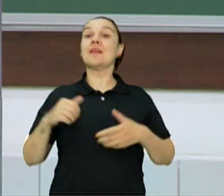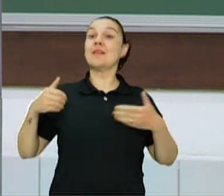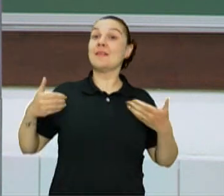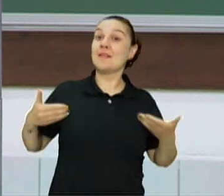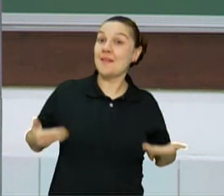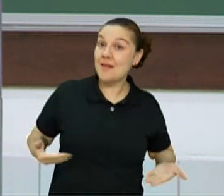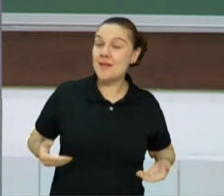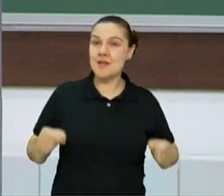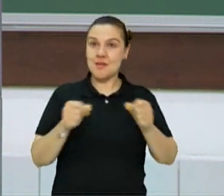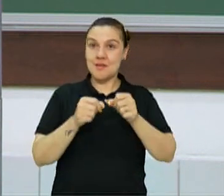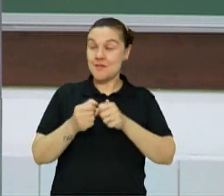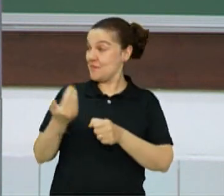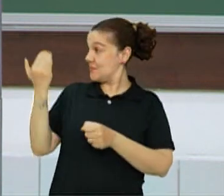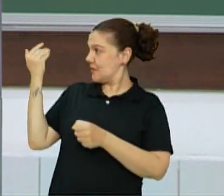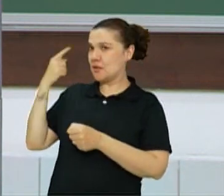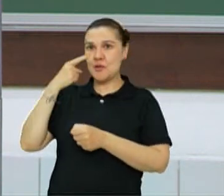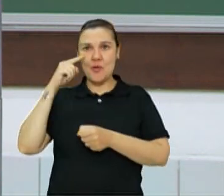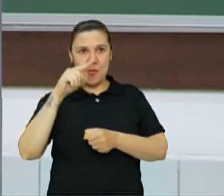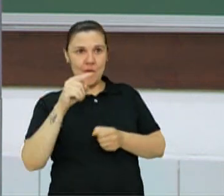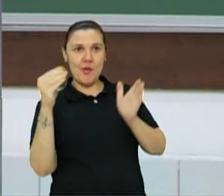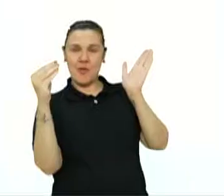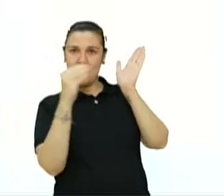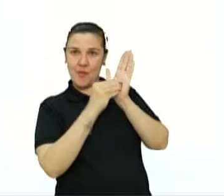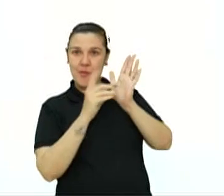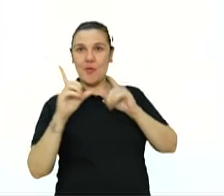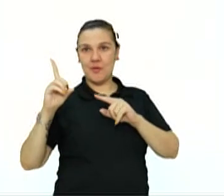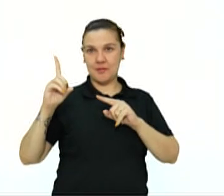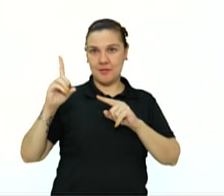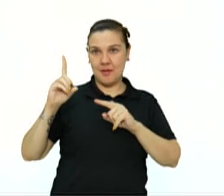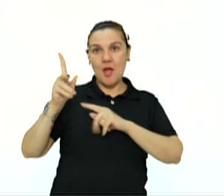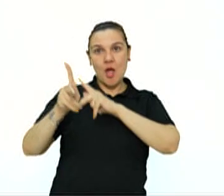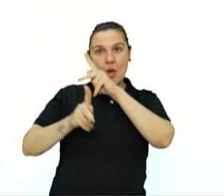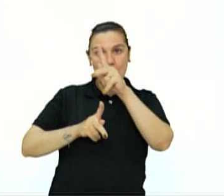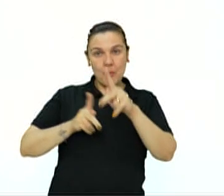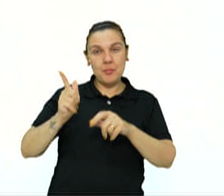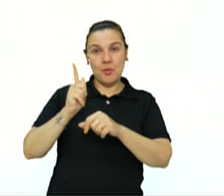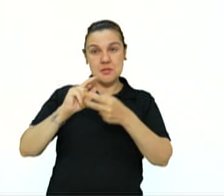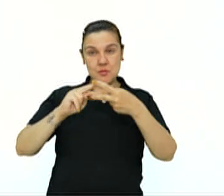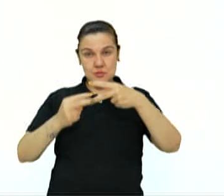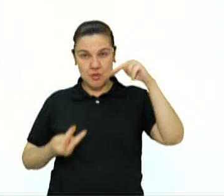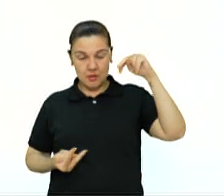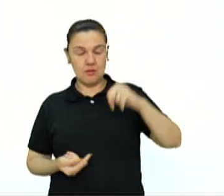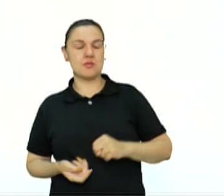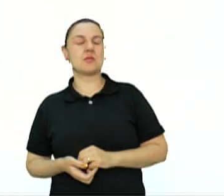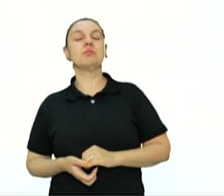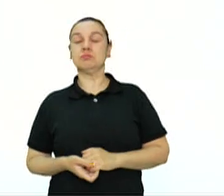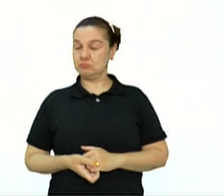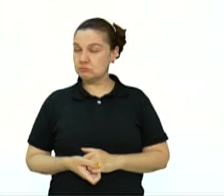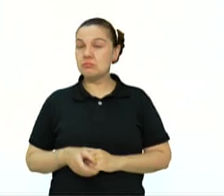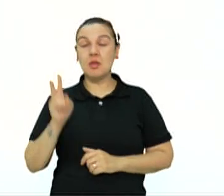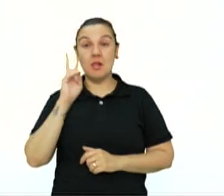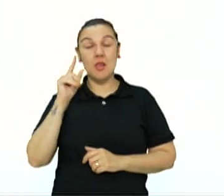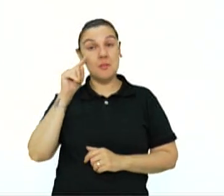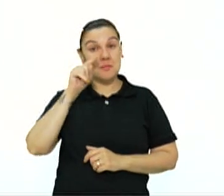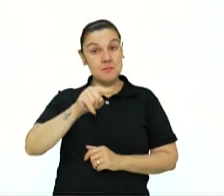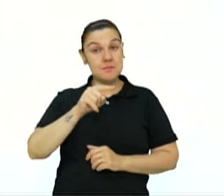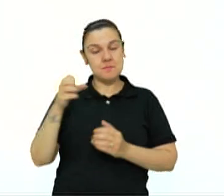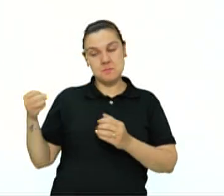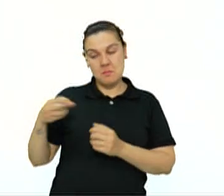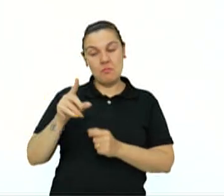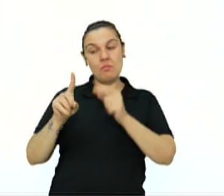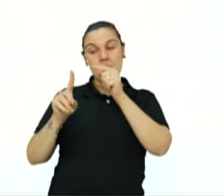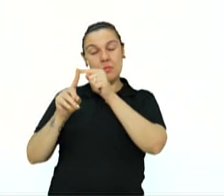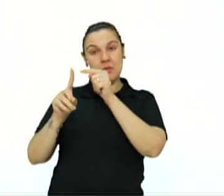E aí, pessoal, fizeram? Olha lá, ó, quem colocou a alternativa D, população genética, acertou. Lembre, para a formação de uma nova espécie,